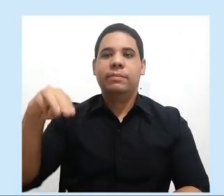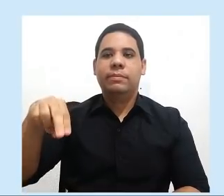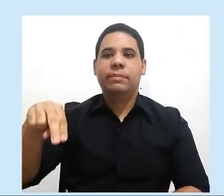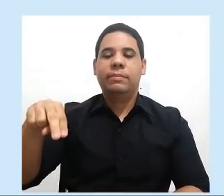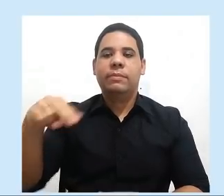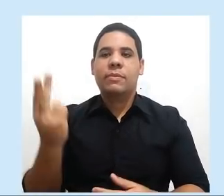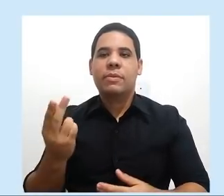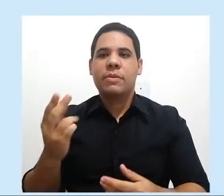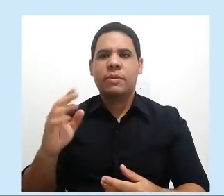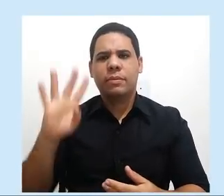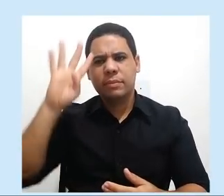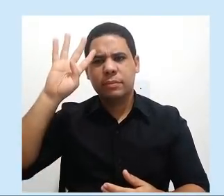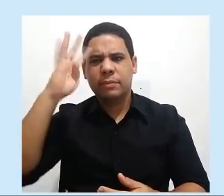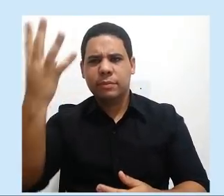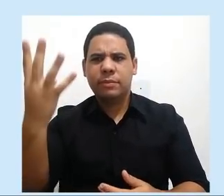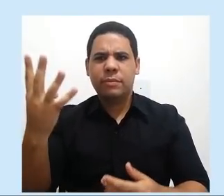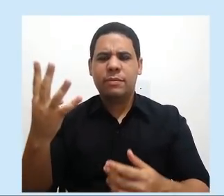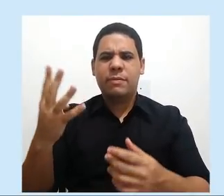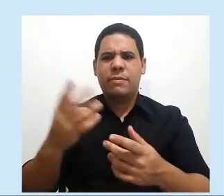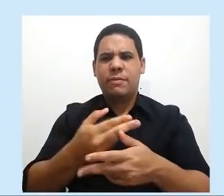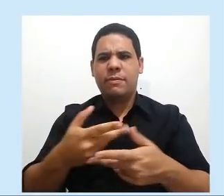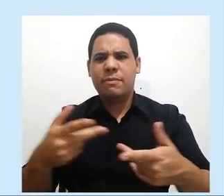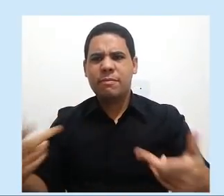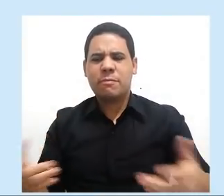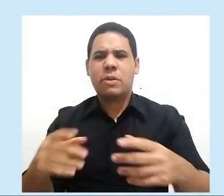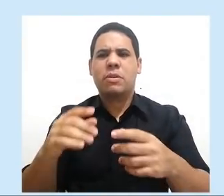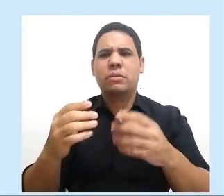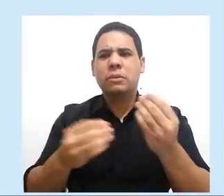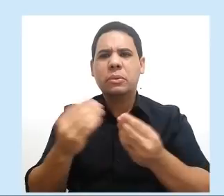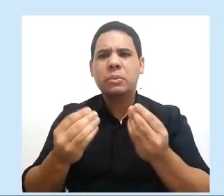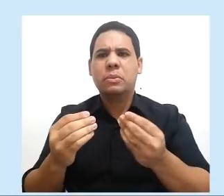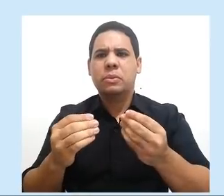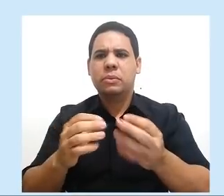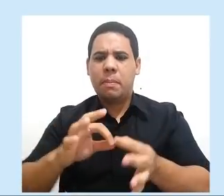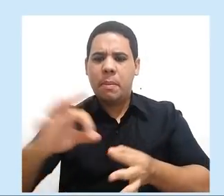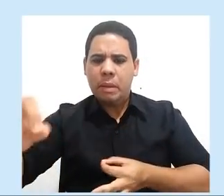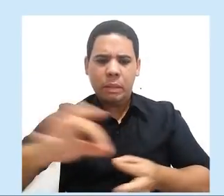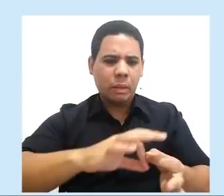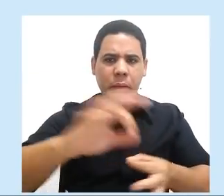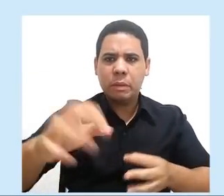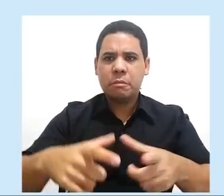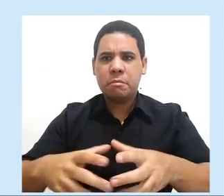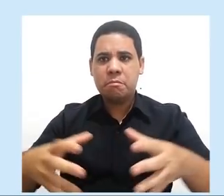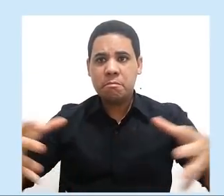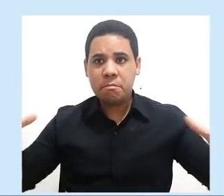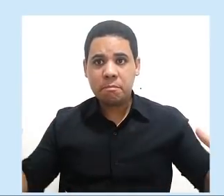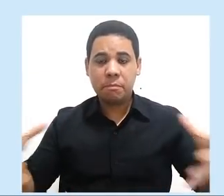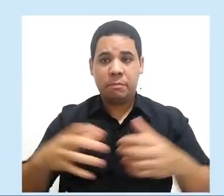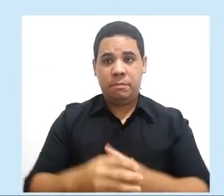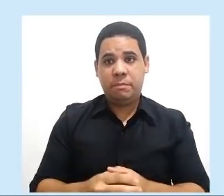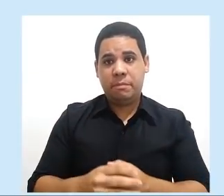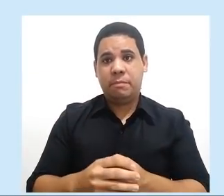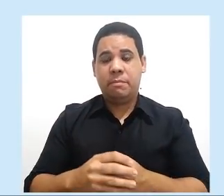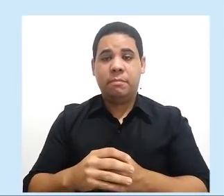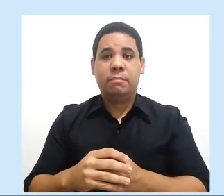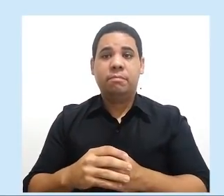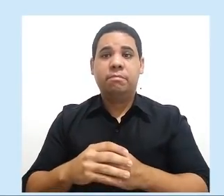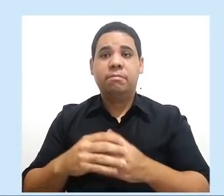ver resolução e elaboração de problemas envolvendo medidas de grandezas, utilização de unidades de